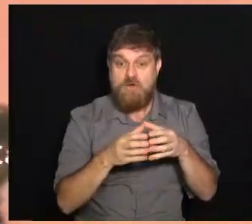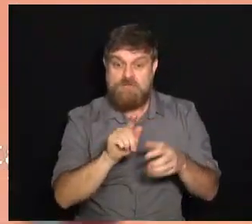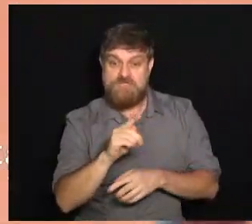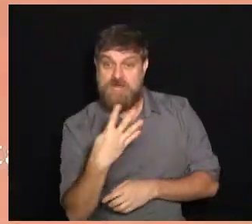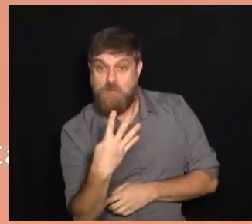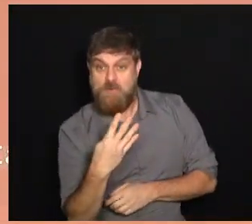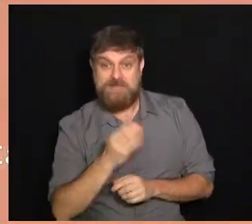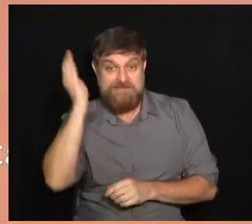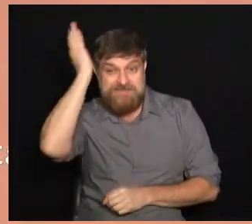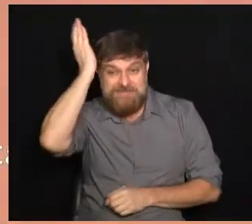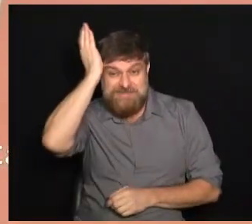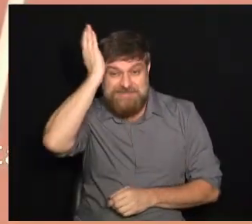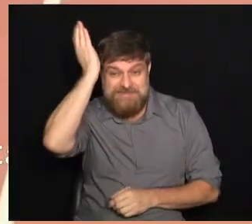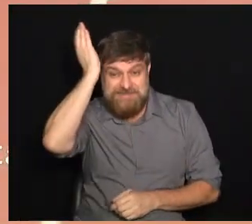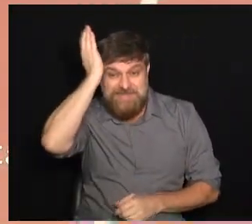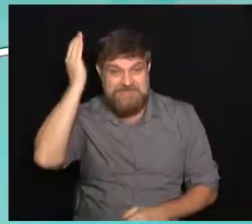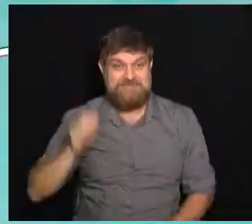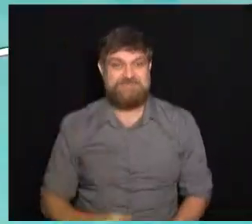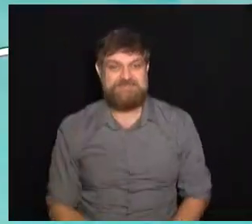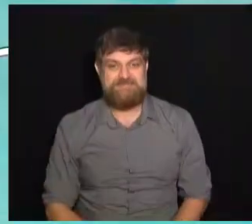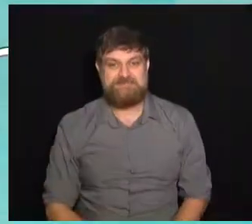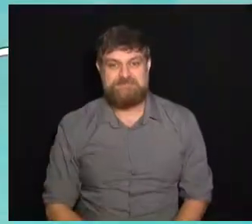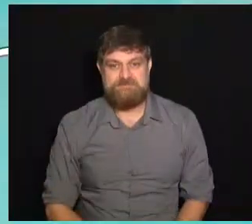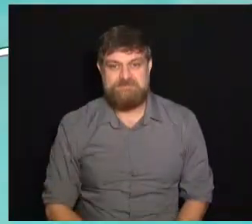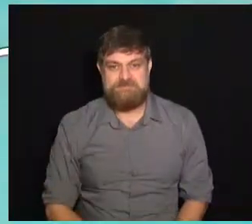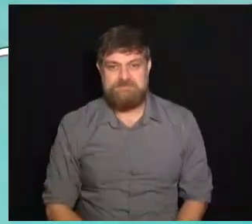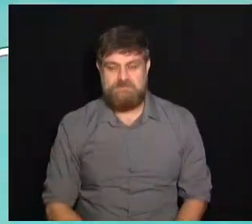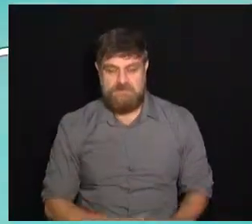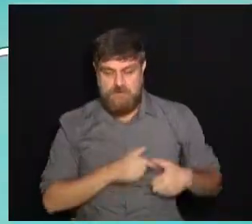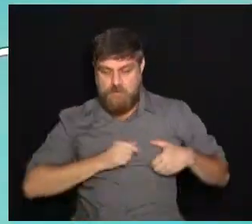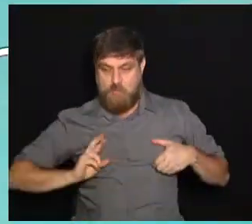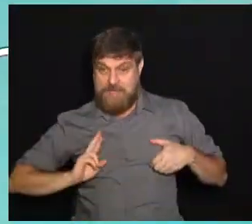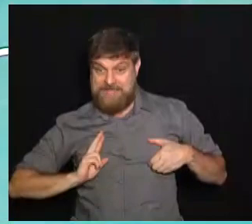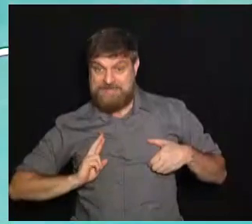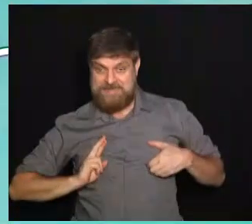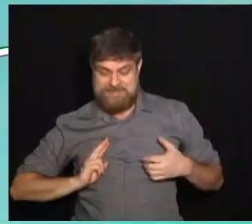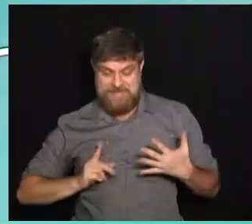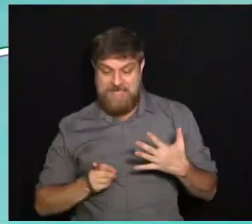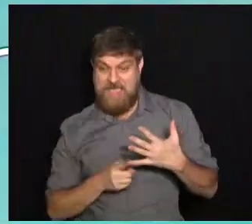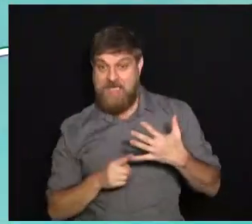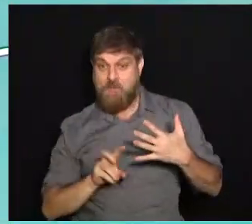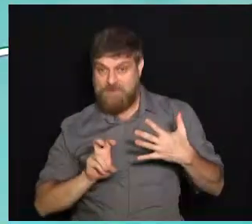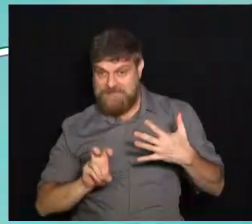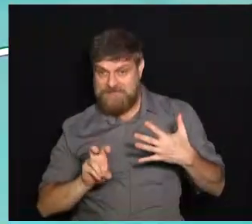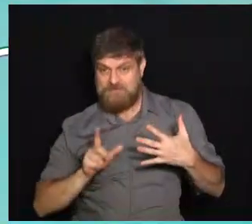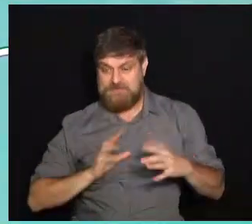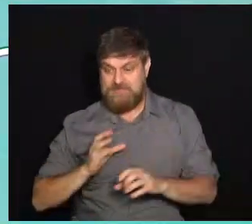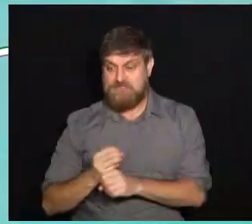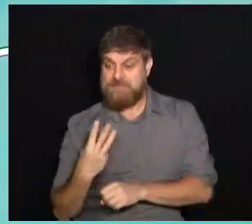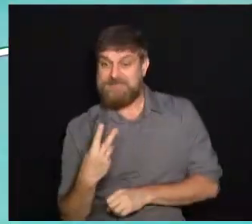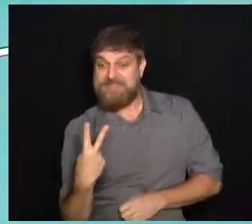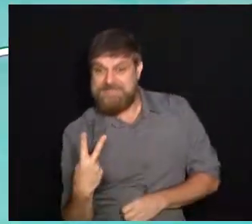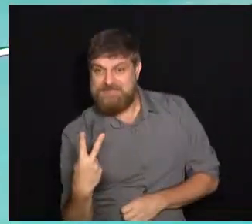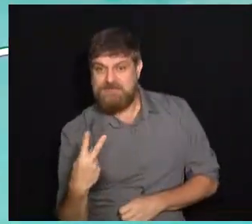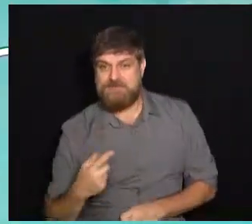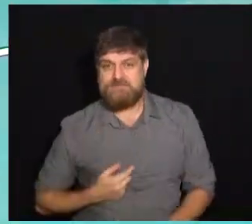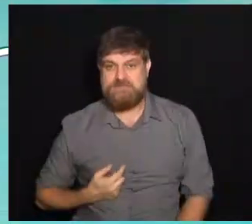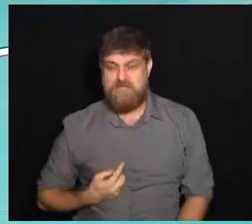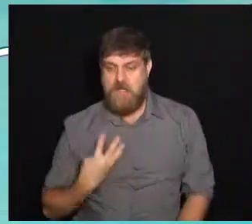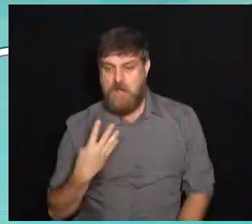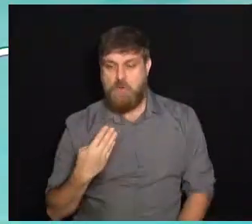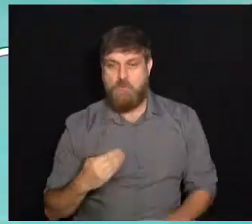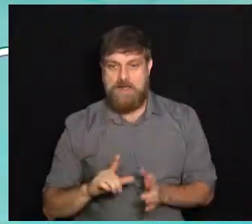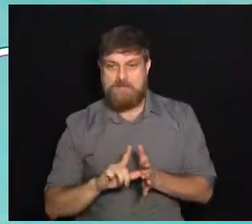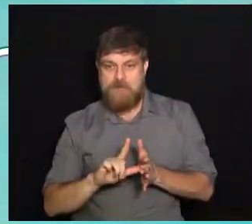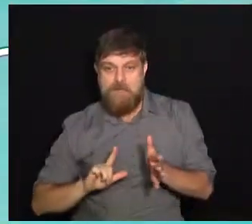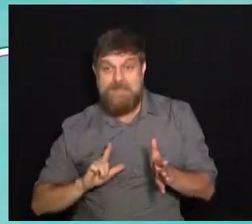do SESI, que é o quarto colocado. O Renata está na quinta posição com 32 pontos, 4 atrás